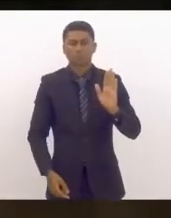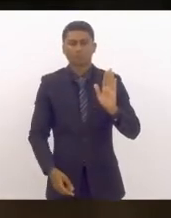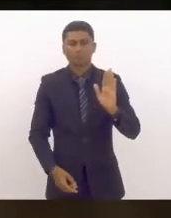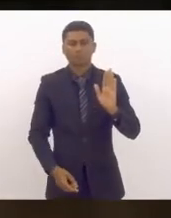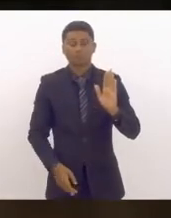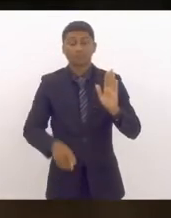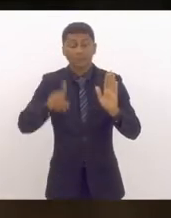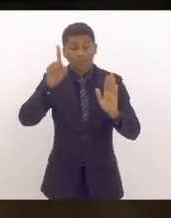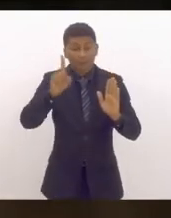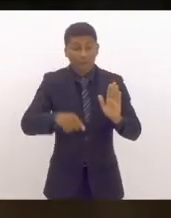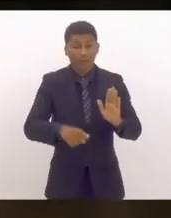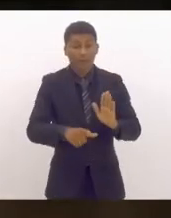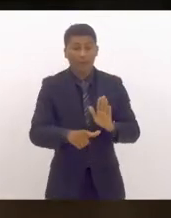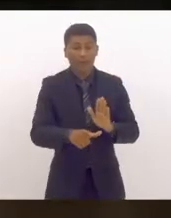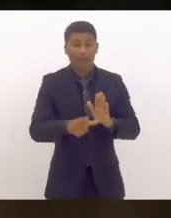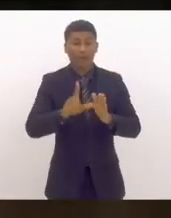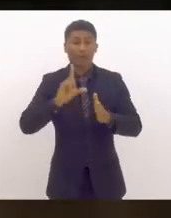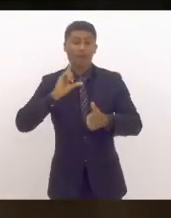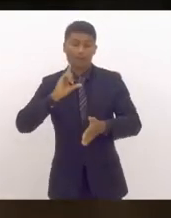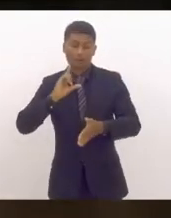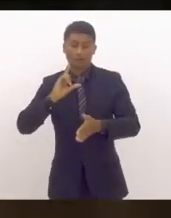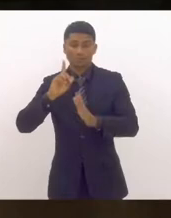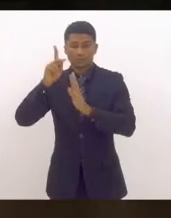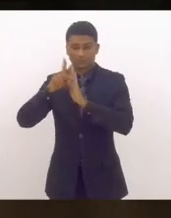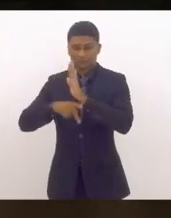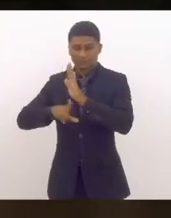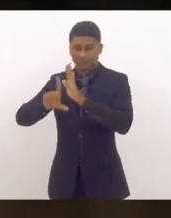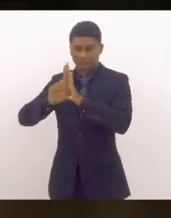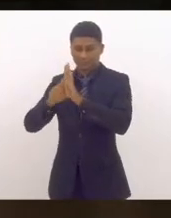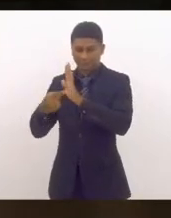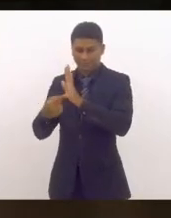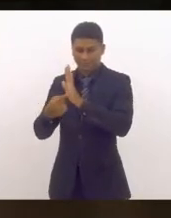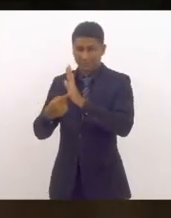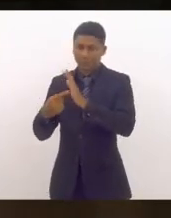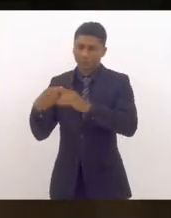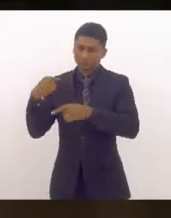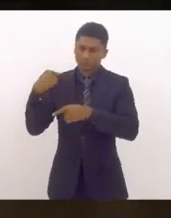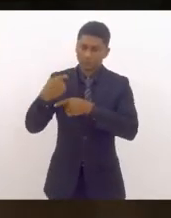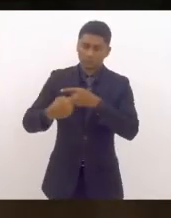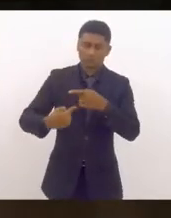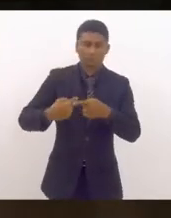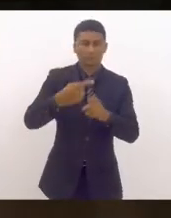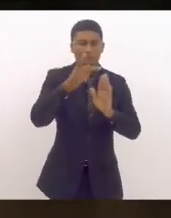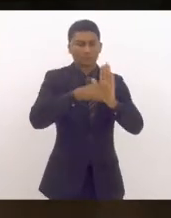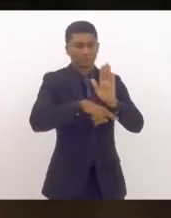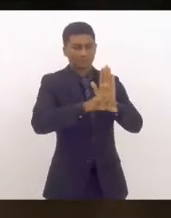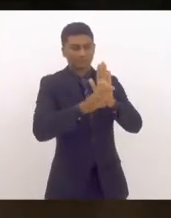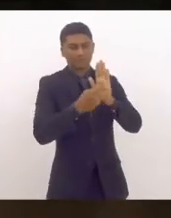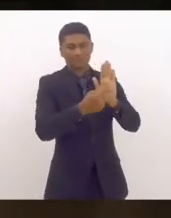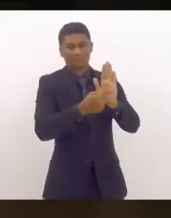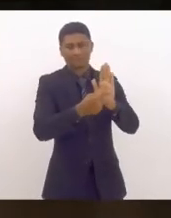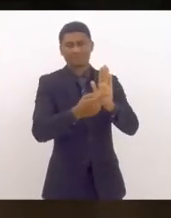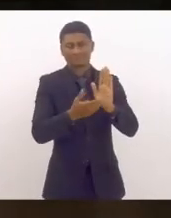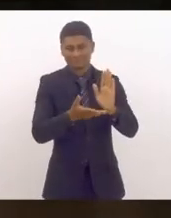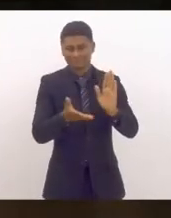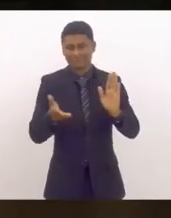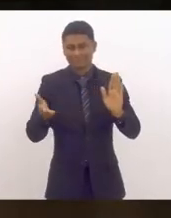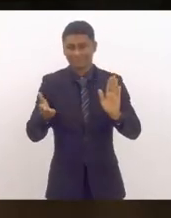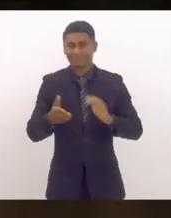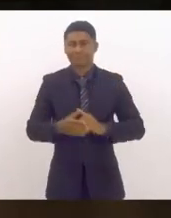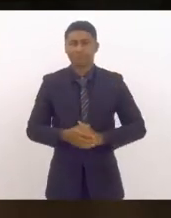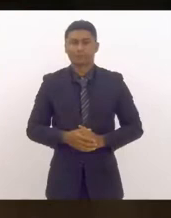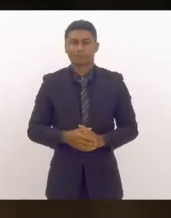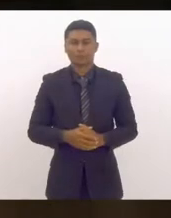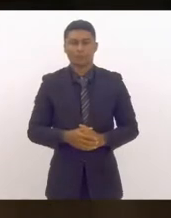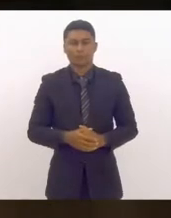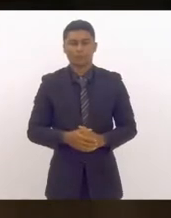que precede tanto a este projeto de lei quanto do deputado Valdec e da deputada Renata.